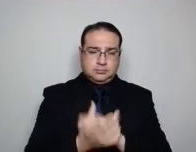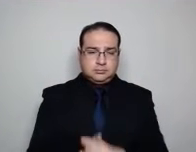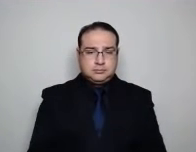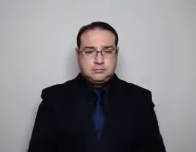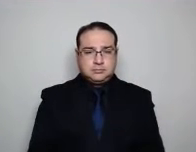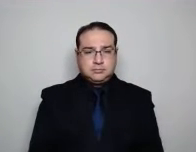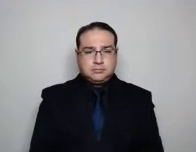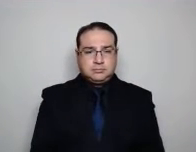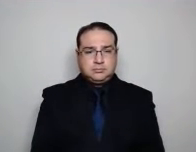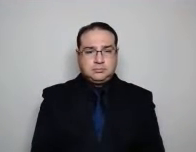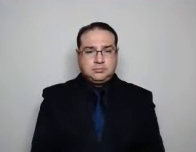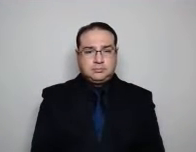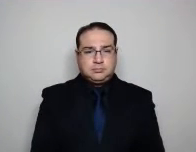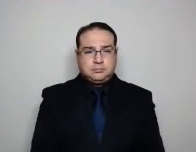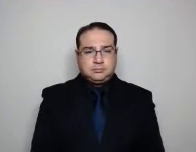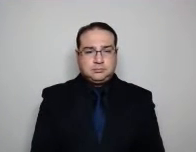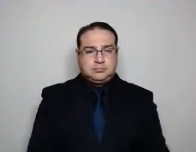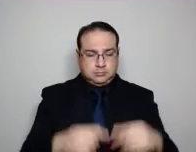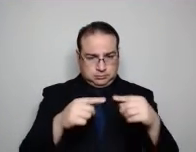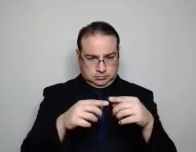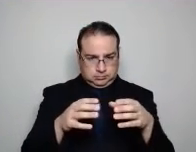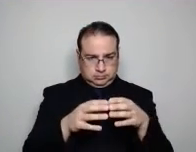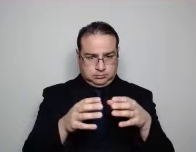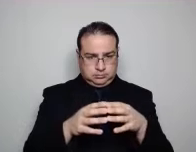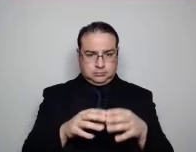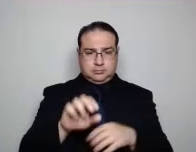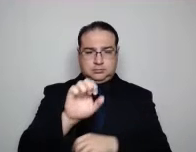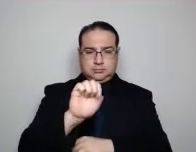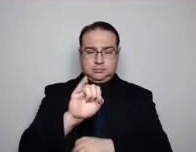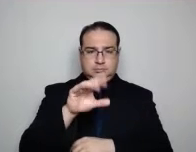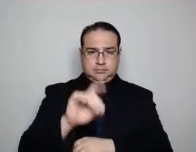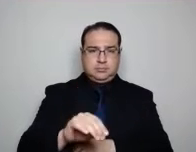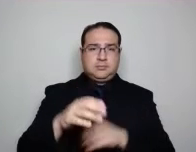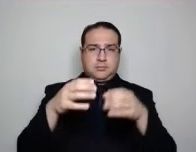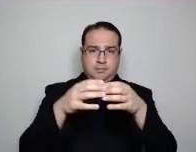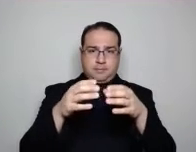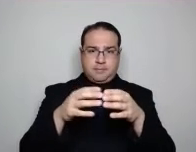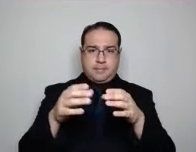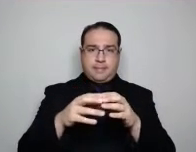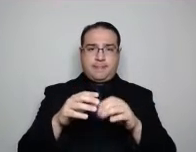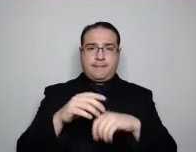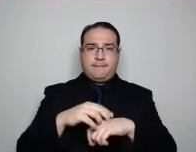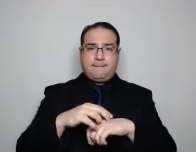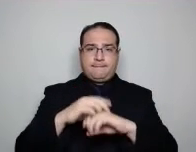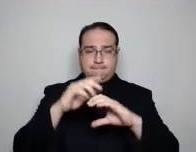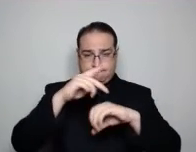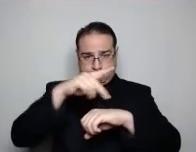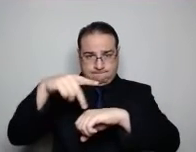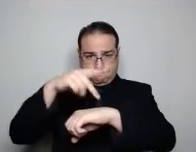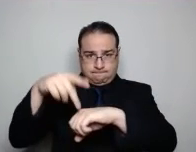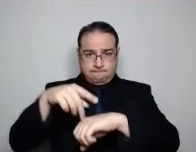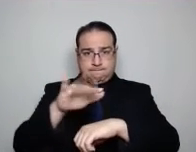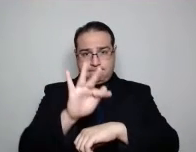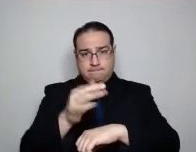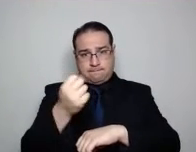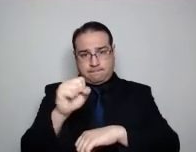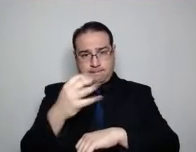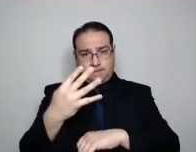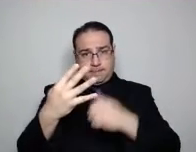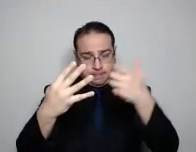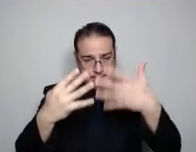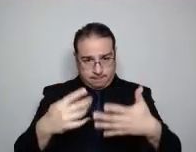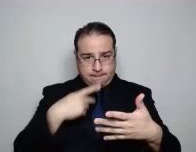A CID, que é a Classificação Internacional de Doenças, ela tem a sua classificação e a F84 é o que fala